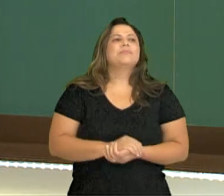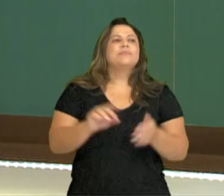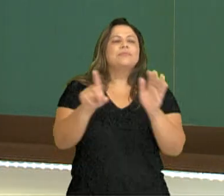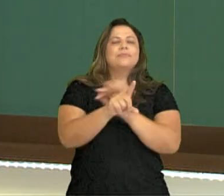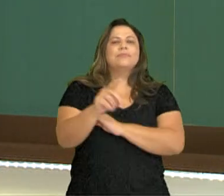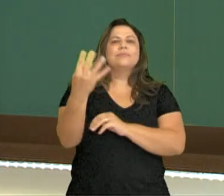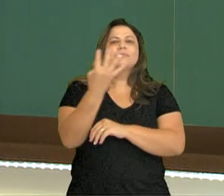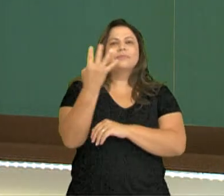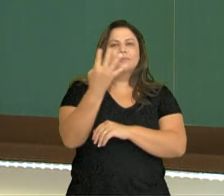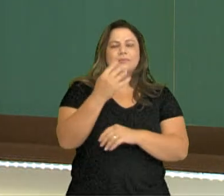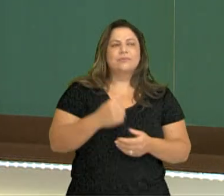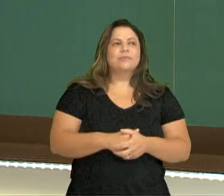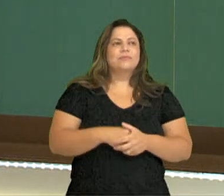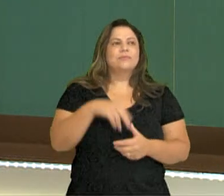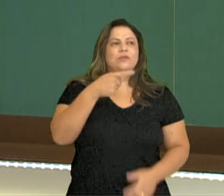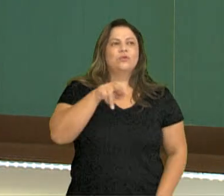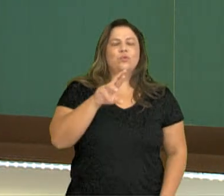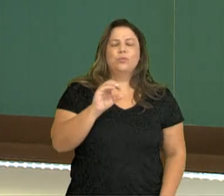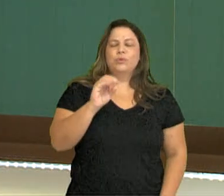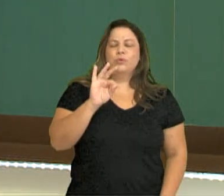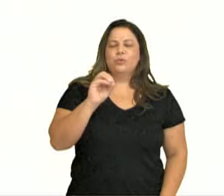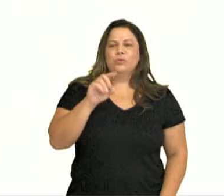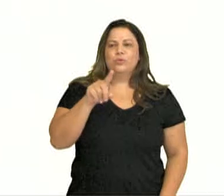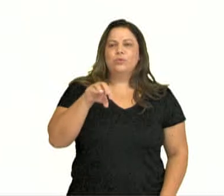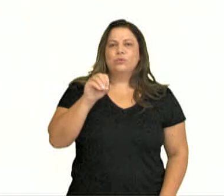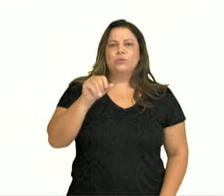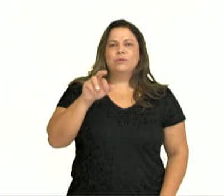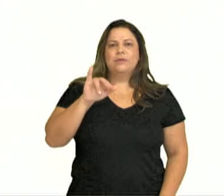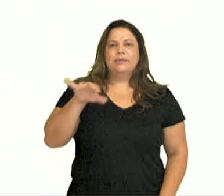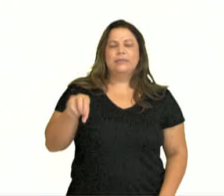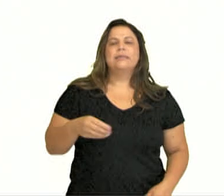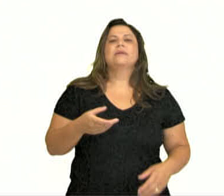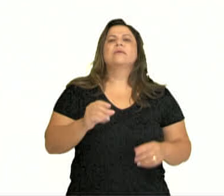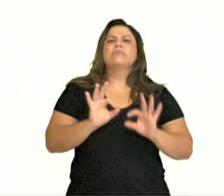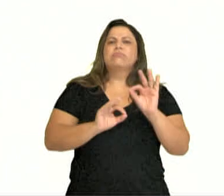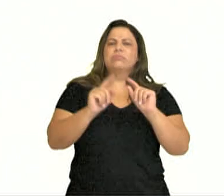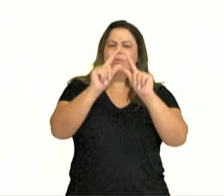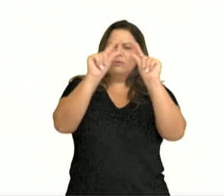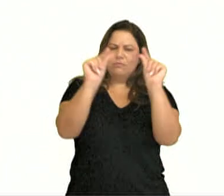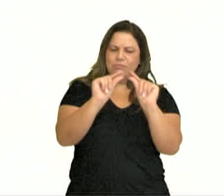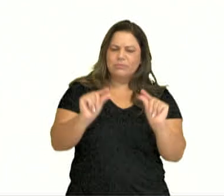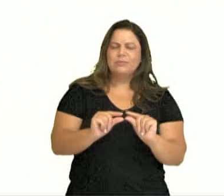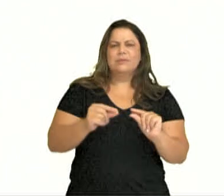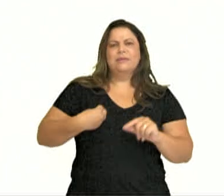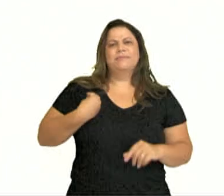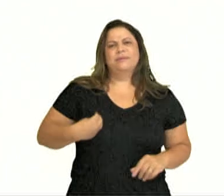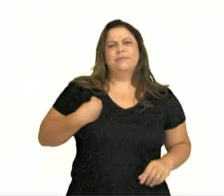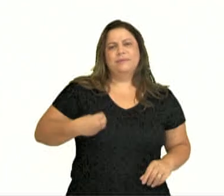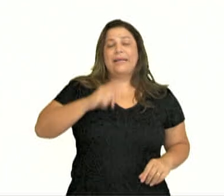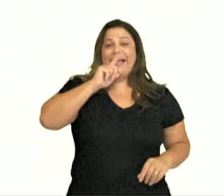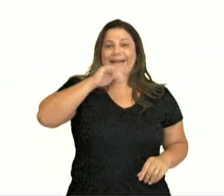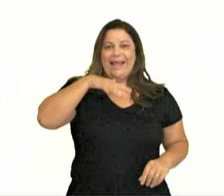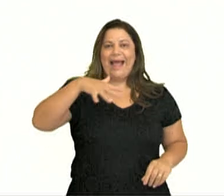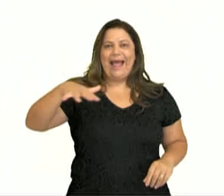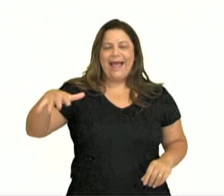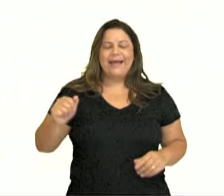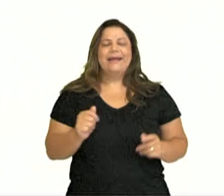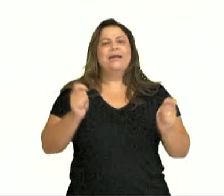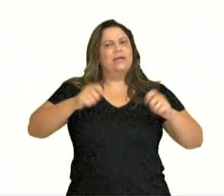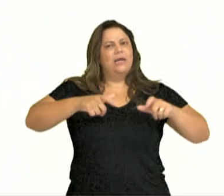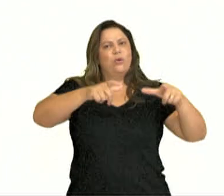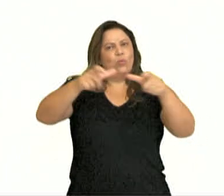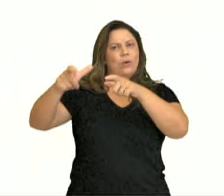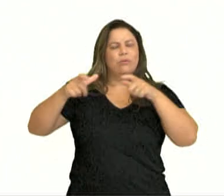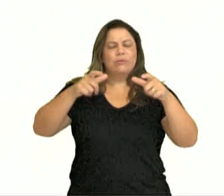Quiz, então, número 4. Os protozoários são organismos que, em sua maioria, habitam no ambiente aquático. Entretanto,